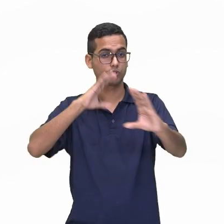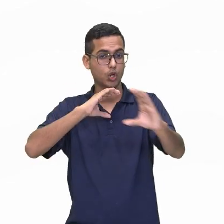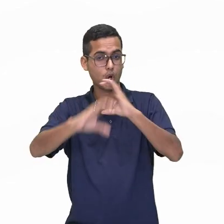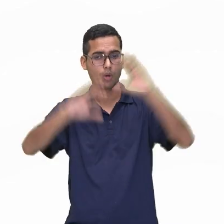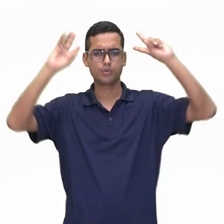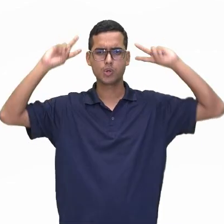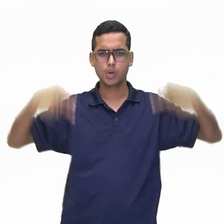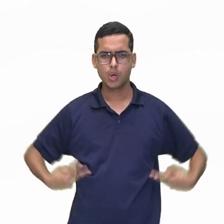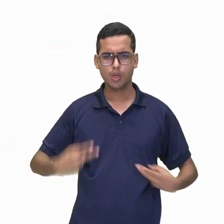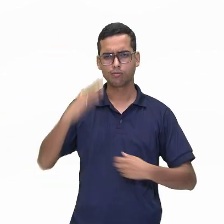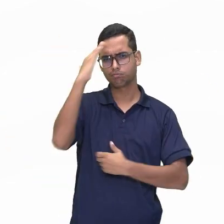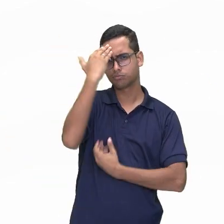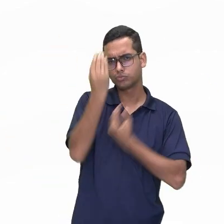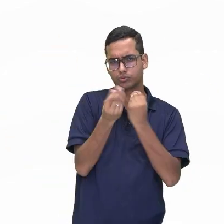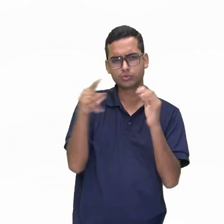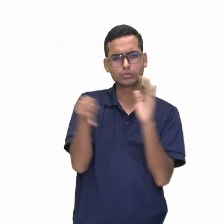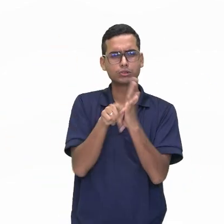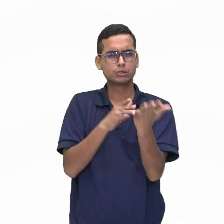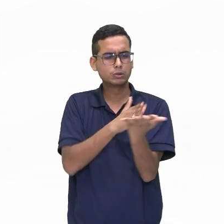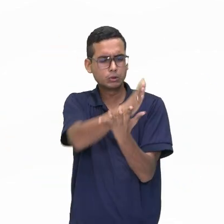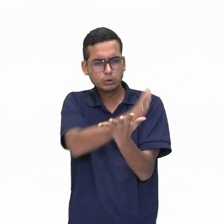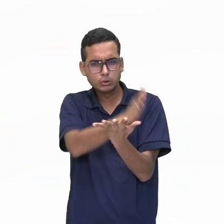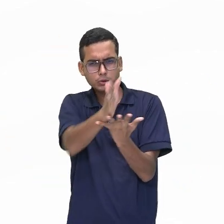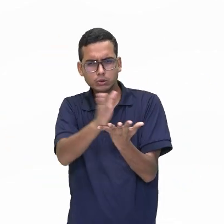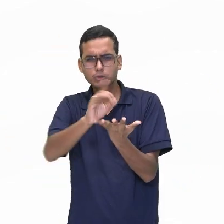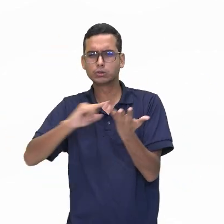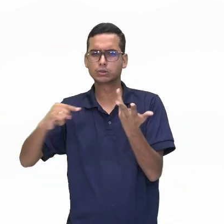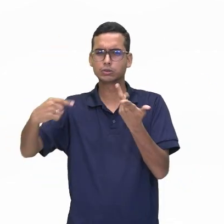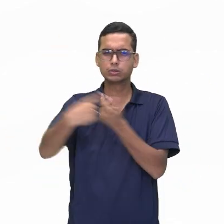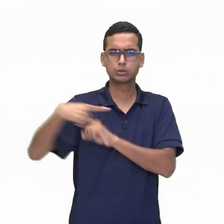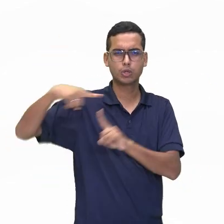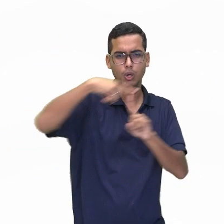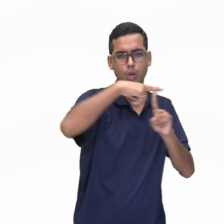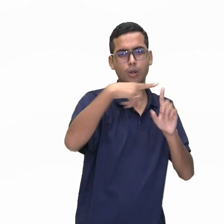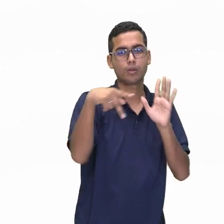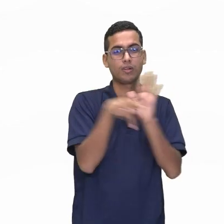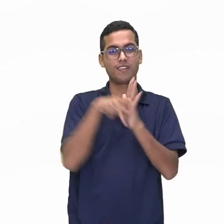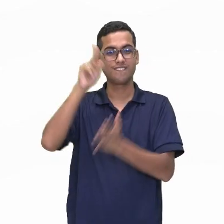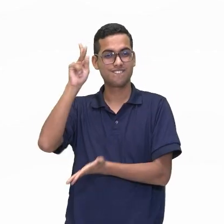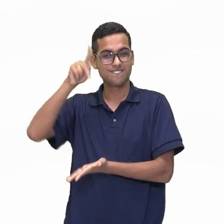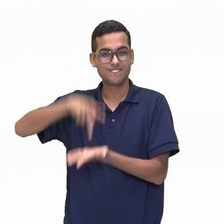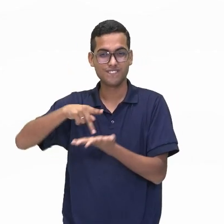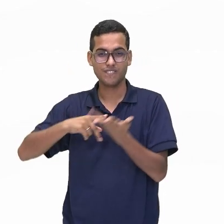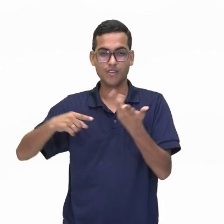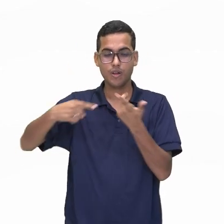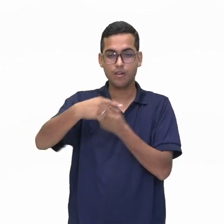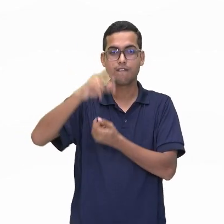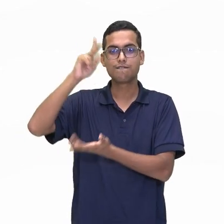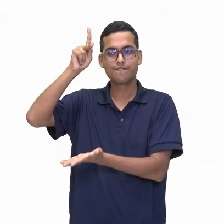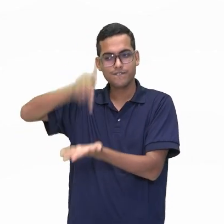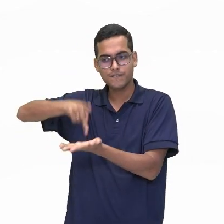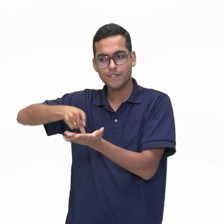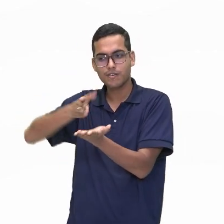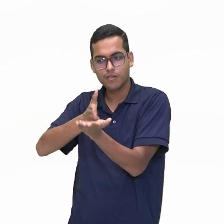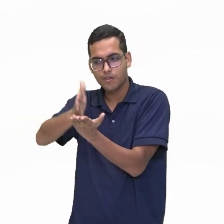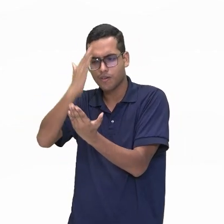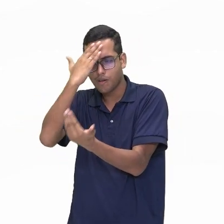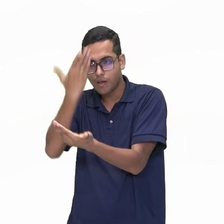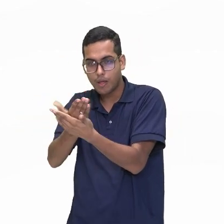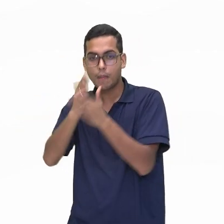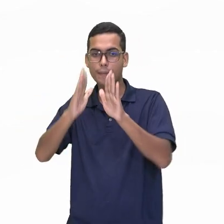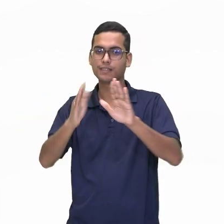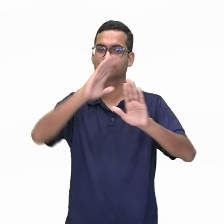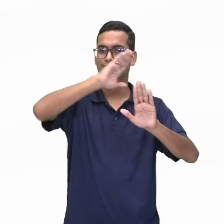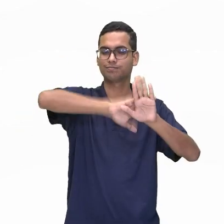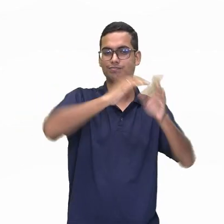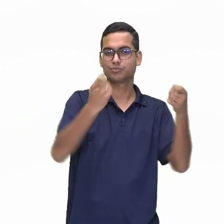seja, várias formas, as 1000 verdades, que podem ser até inverdades, mas é aquilo que você acredita, é a